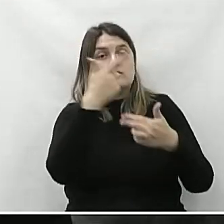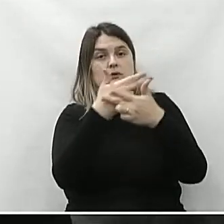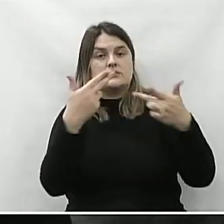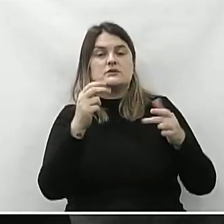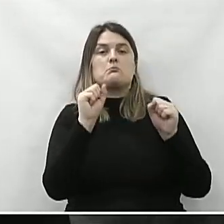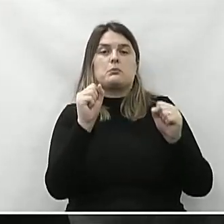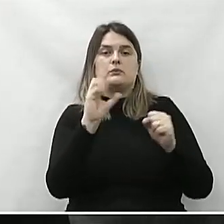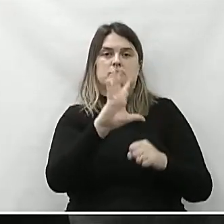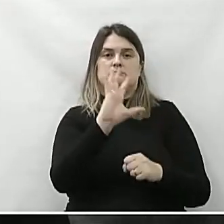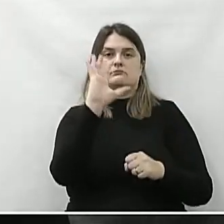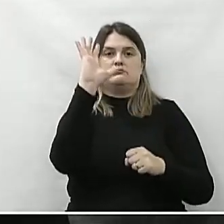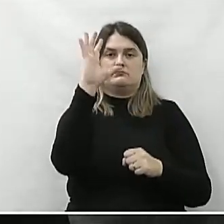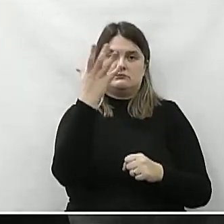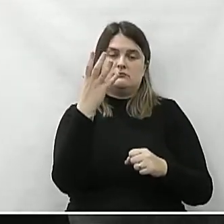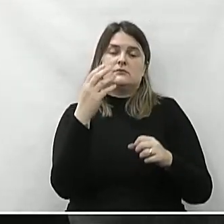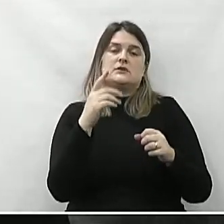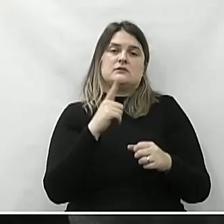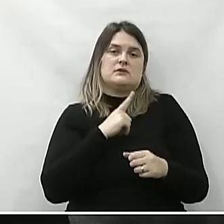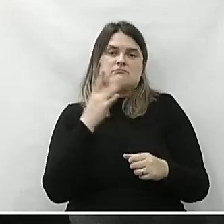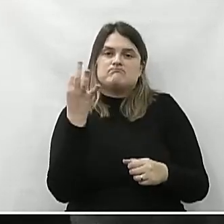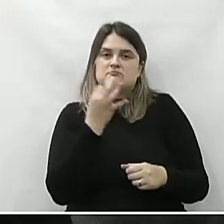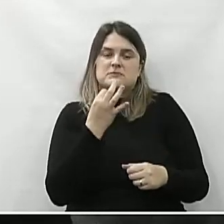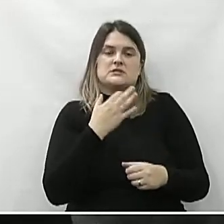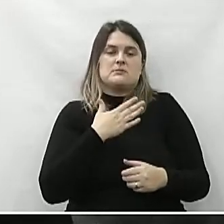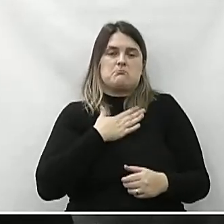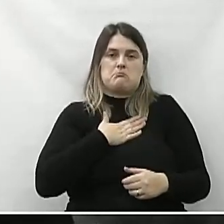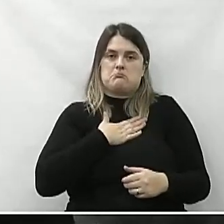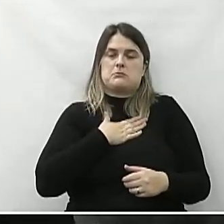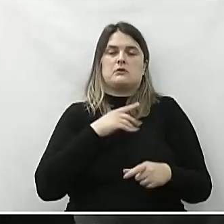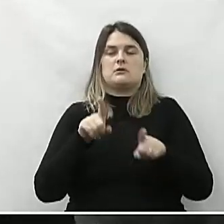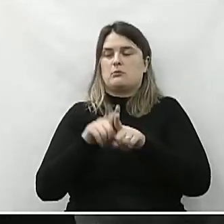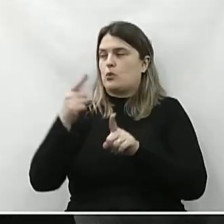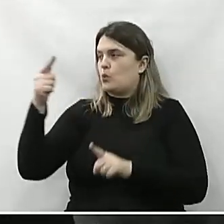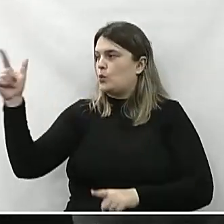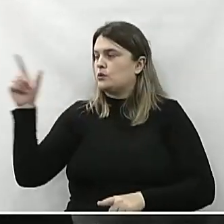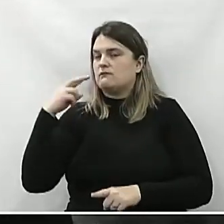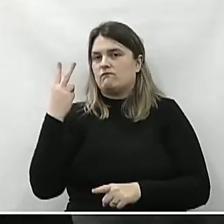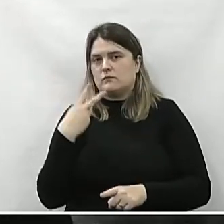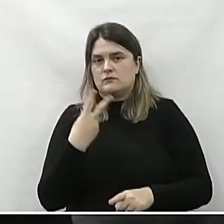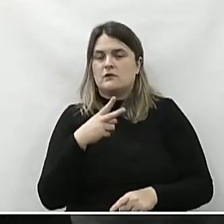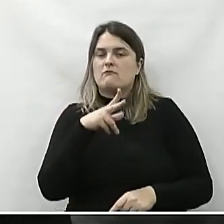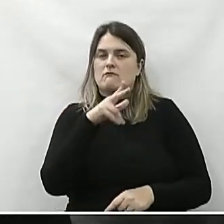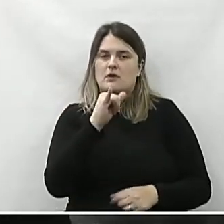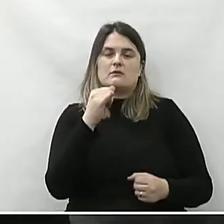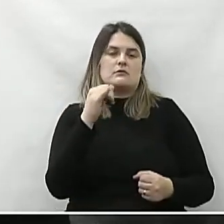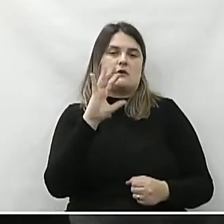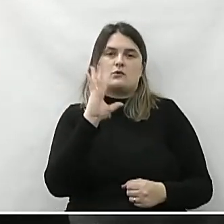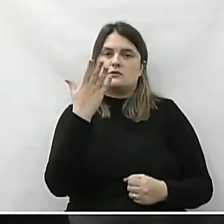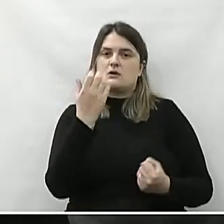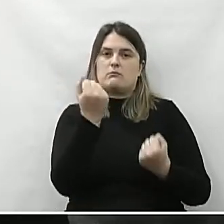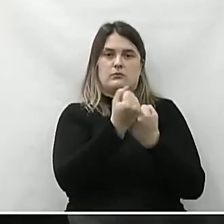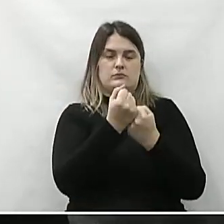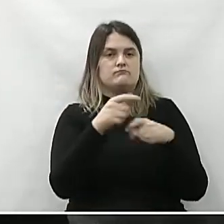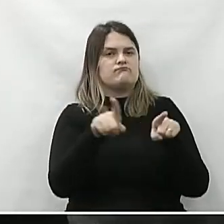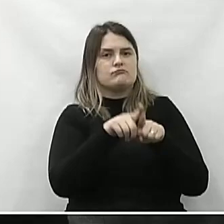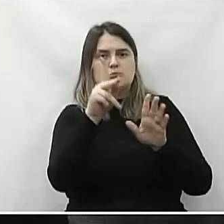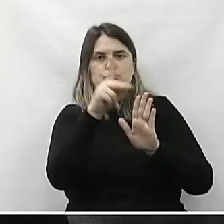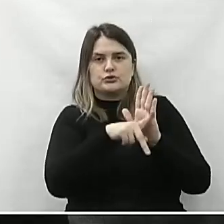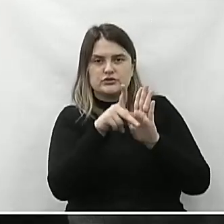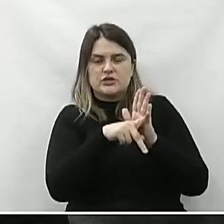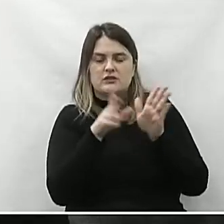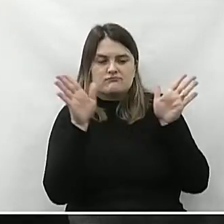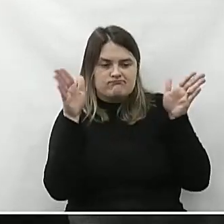acontecer e pode ter certeza que da minha parte dos demais colegas vereadores terão apoio né e projetos também